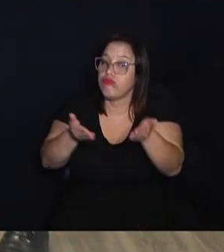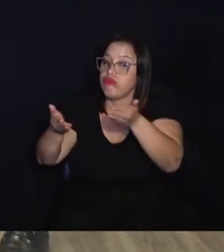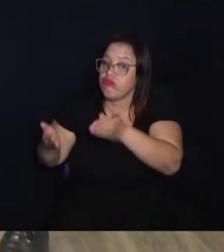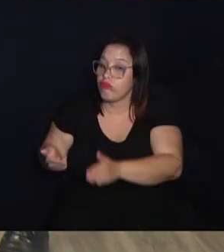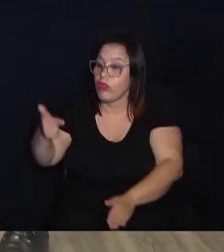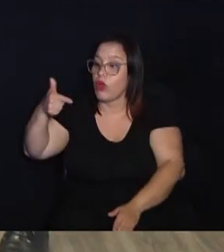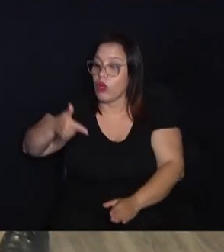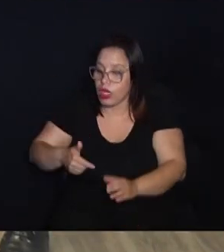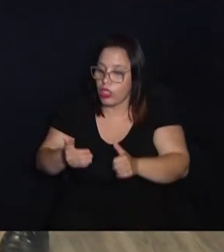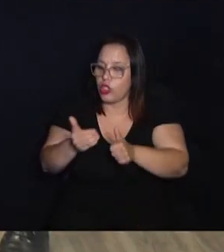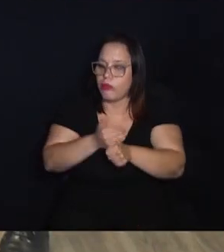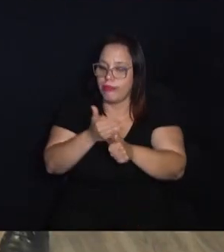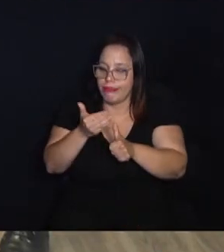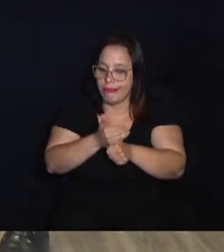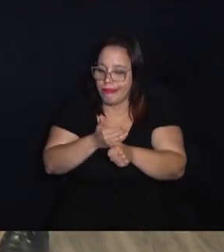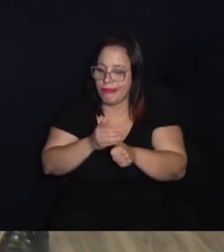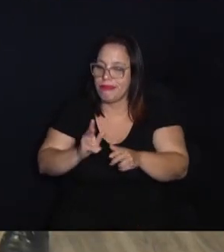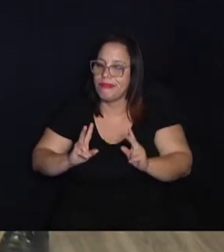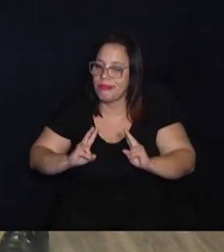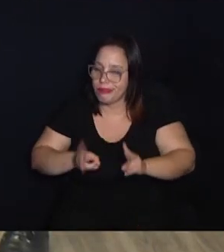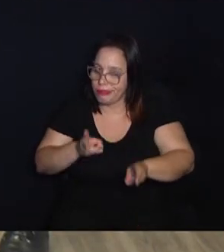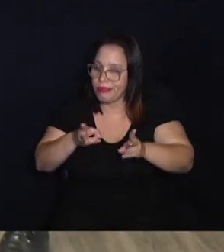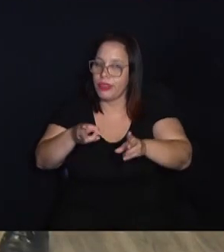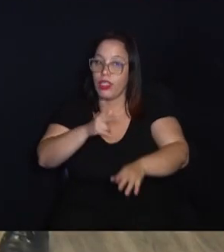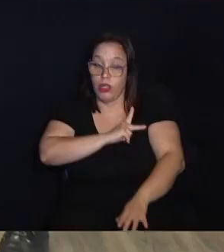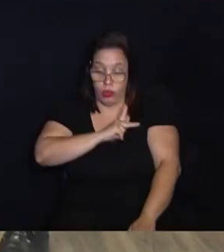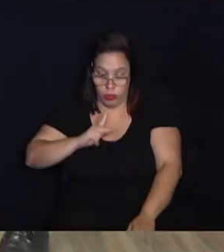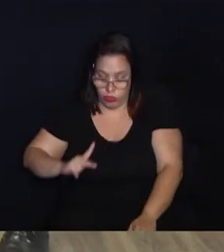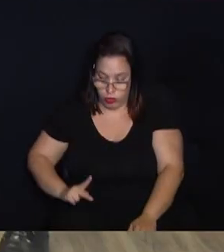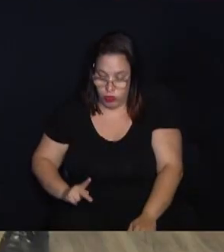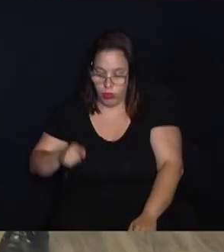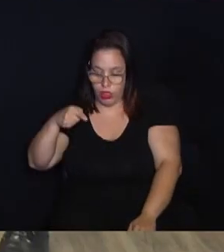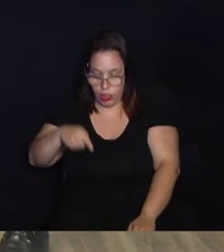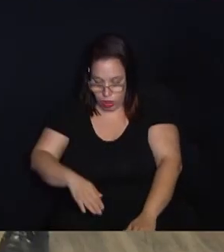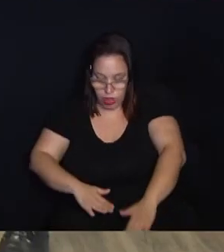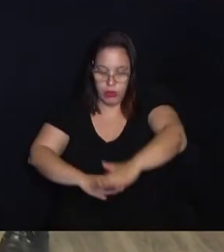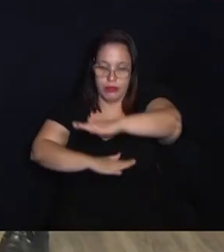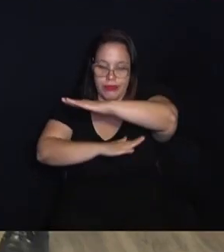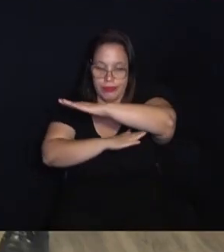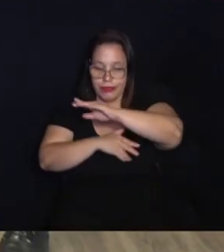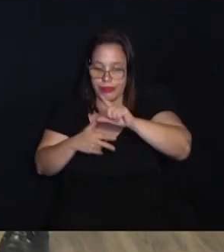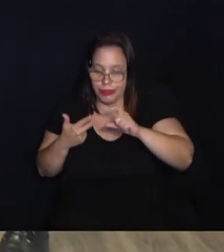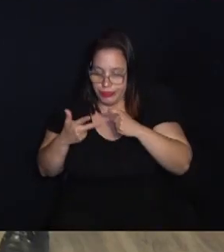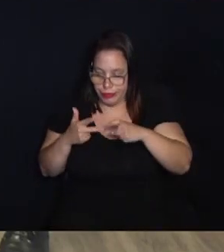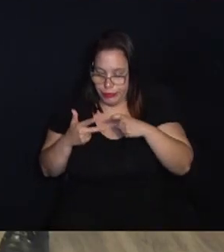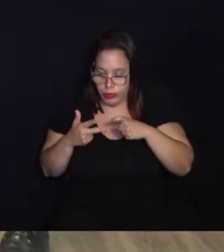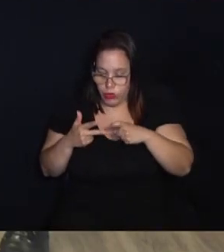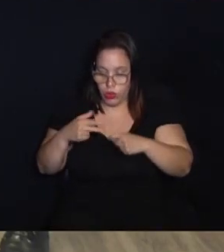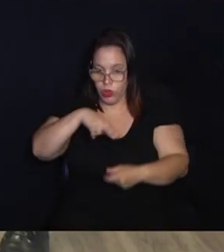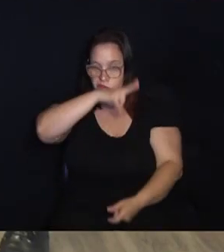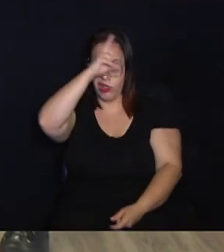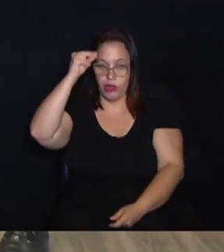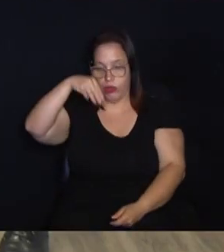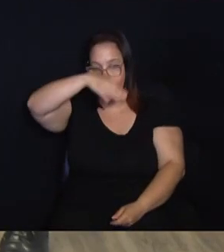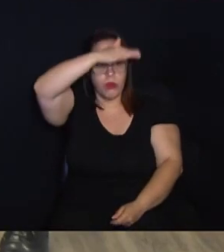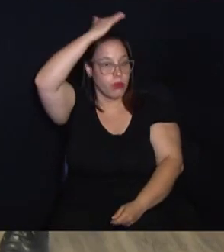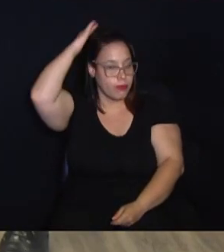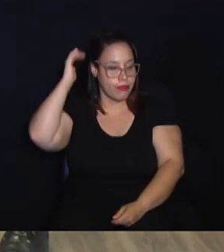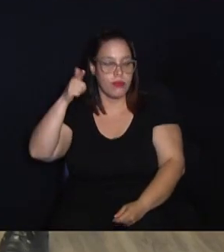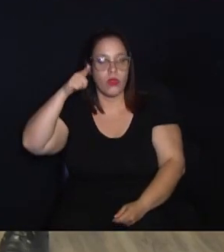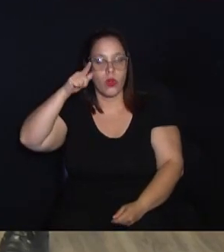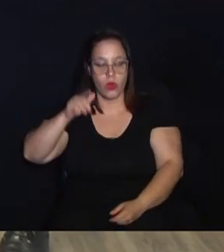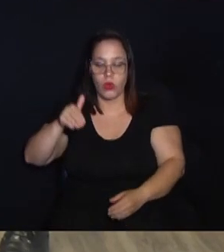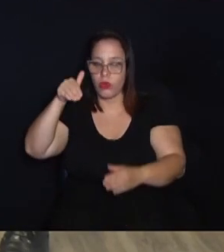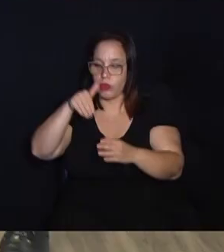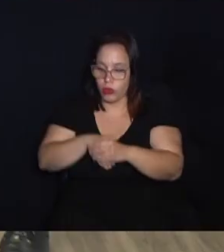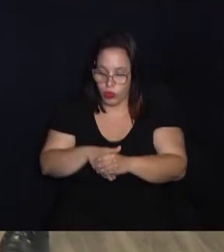7º mandato, vai dar continuidade na presidência aqui da Câmara. No Executivo, o prefeito Dário Saad também conseguiu a